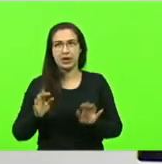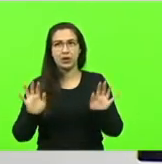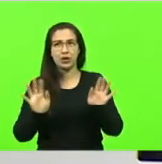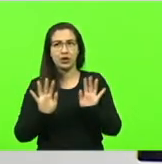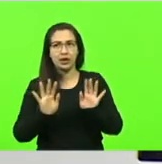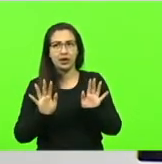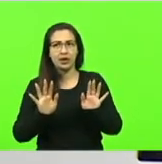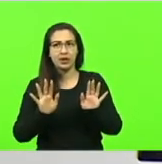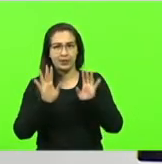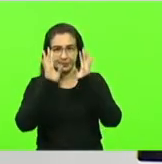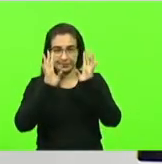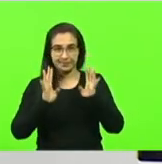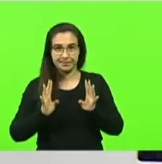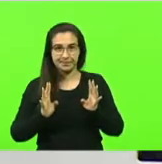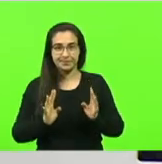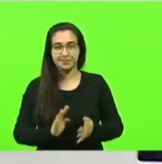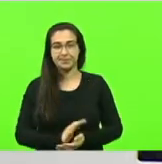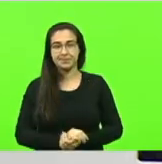escuta aqui,